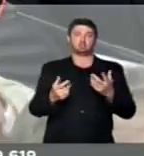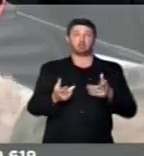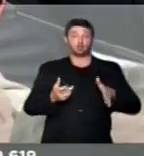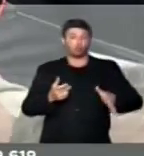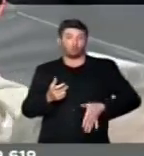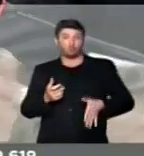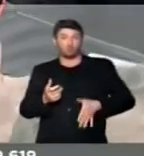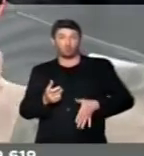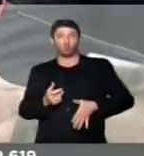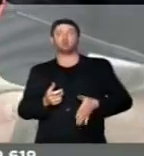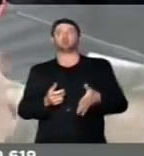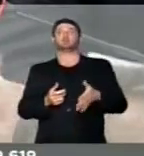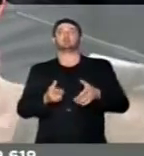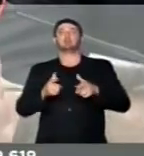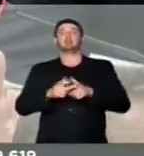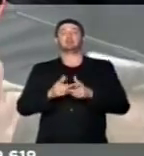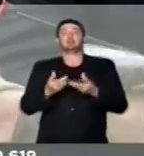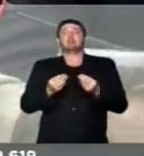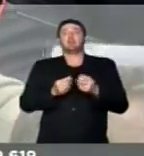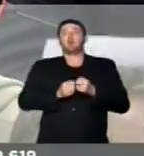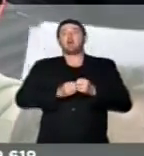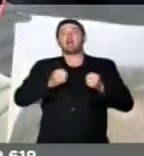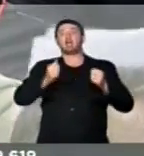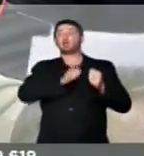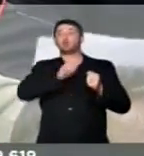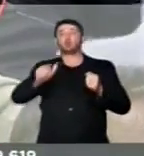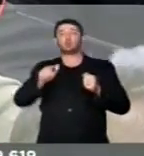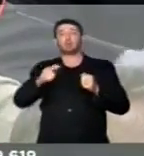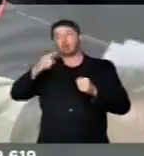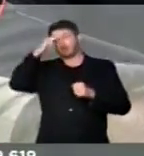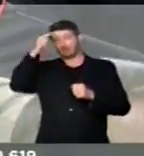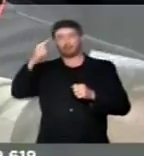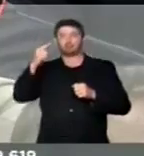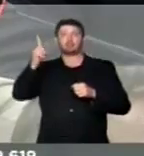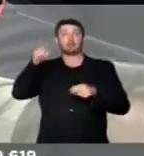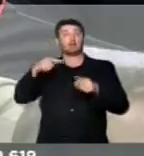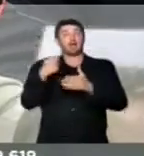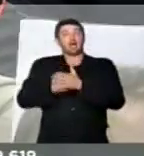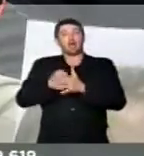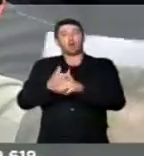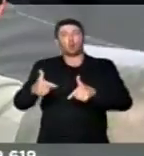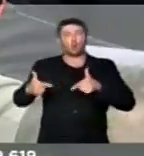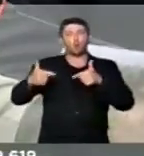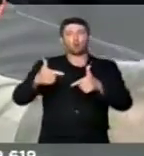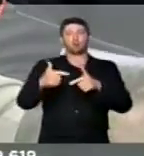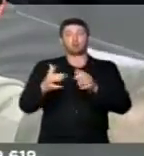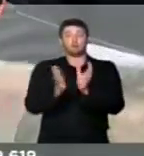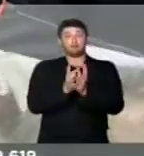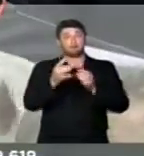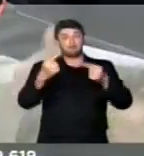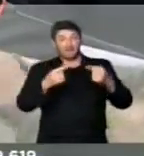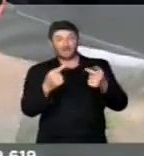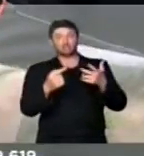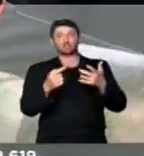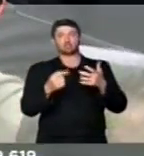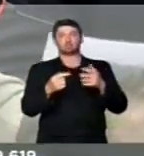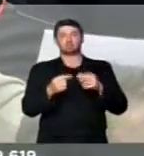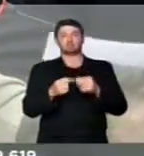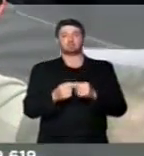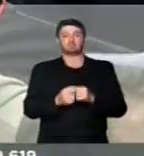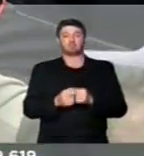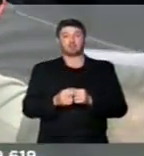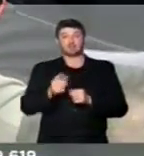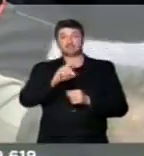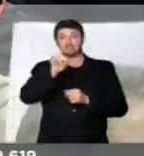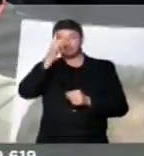bolso não seja mais preponderante que o tamanho das ideias e causas, para que os partidos, e mais de 100 trocaram